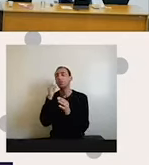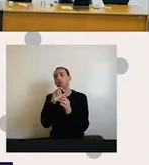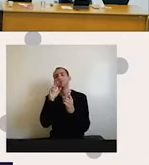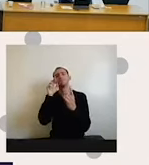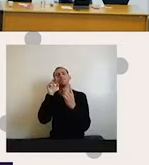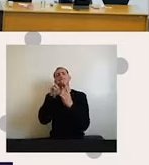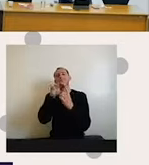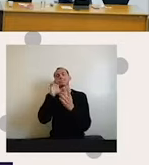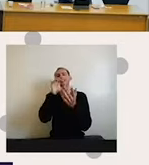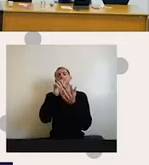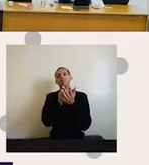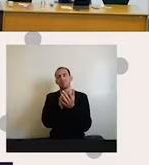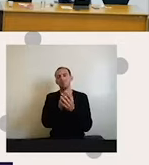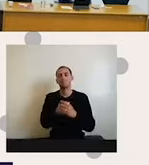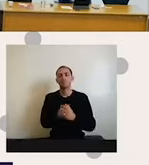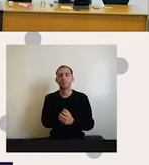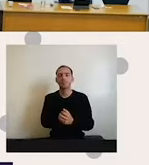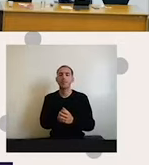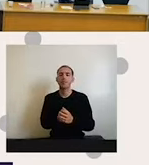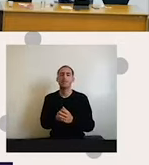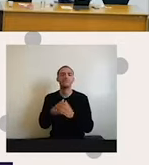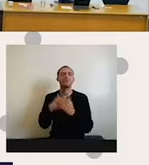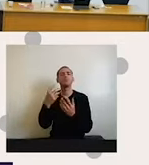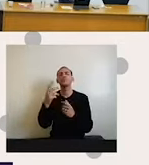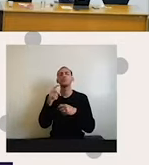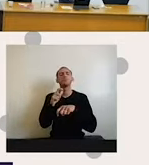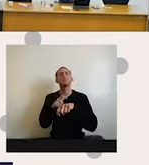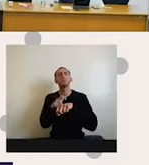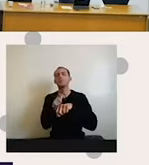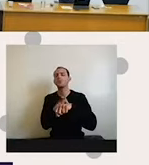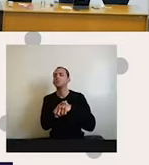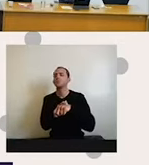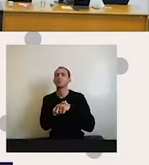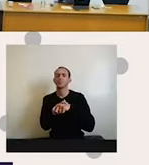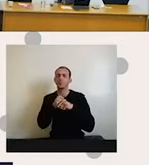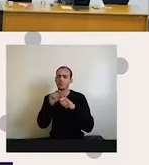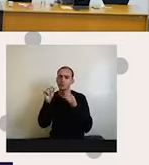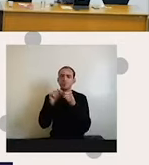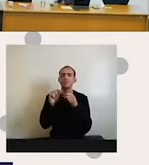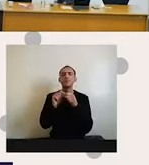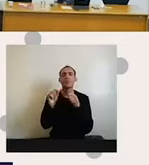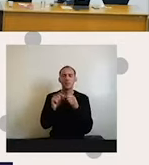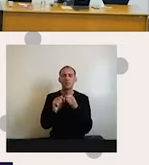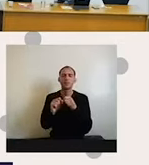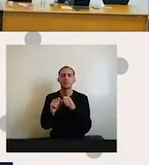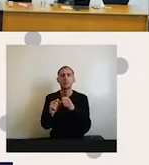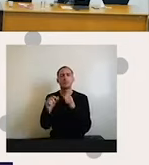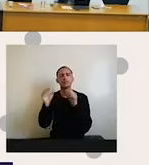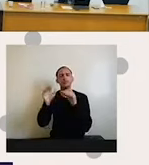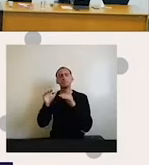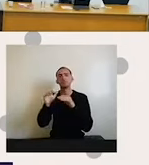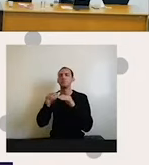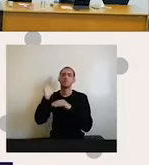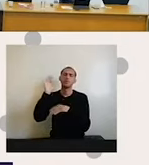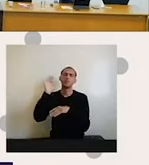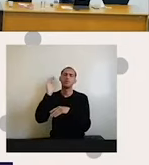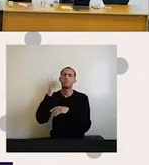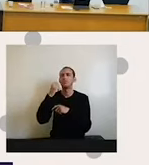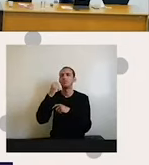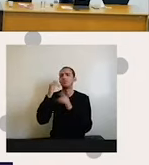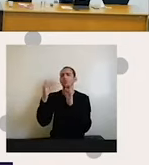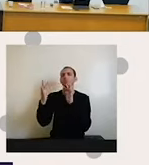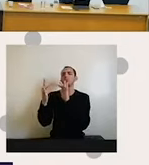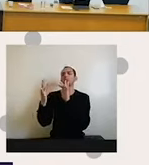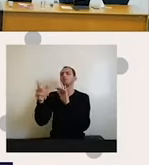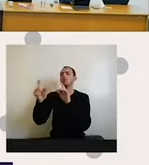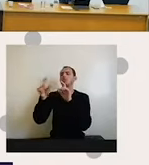ele fazer a averiguação de nexo, incapacidade, quando ele fica muito mais ligado ao computador, preenchendo esse sistema, né, do que conseguindo,